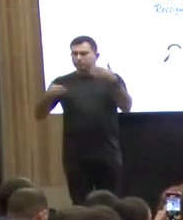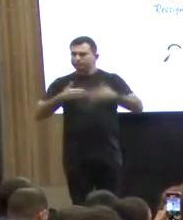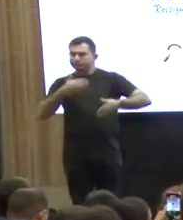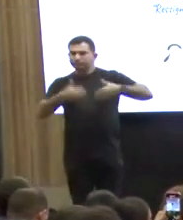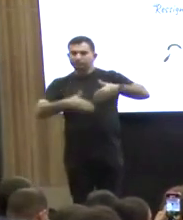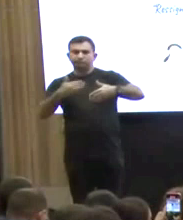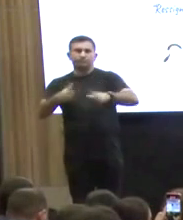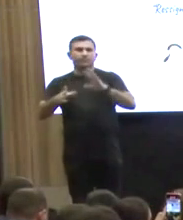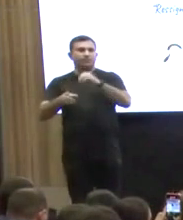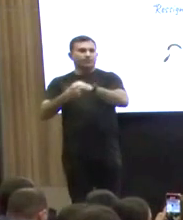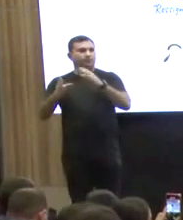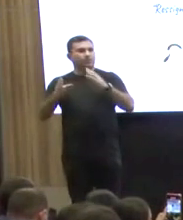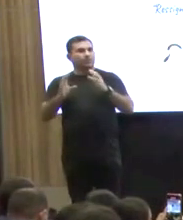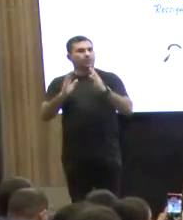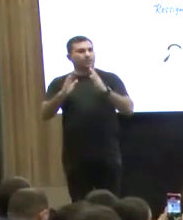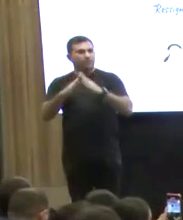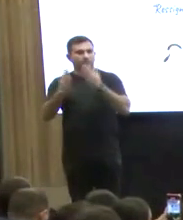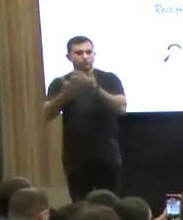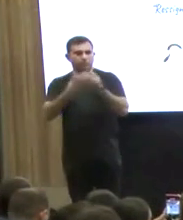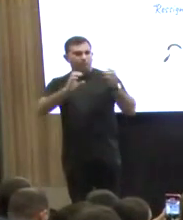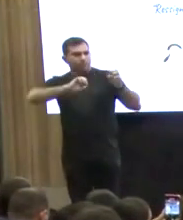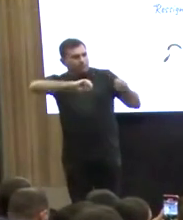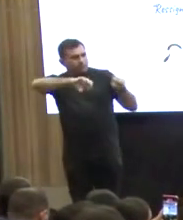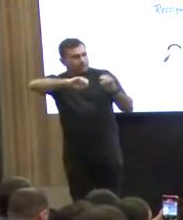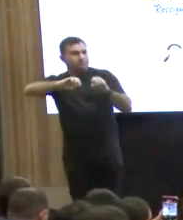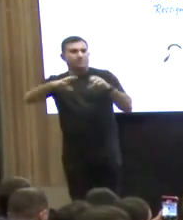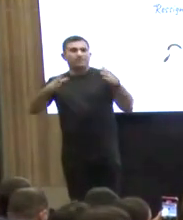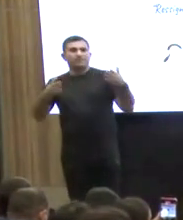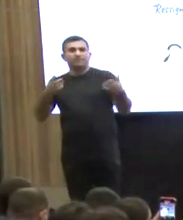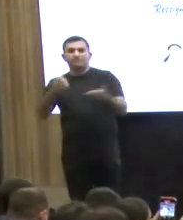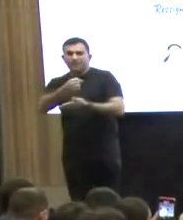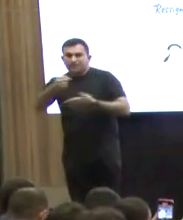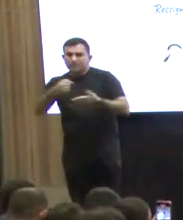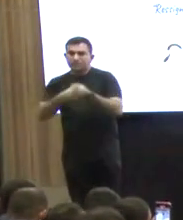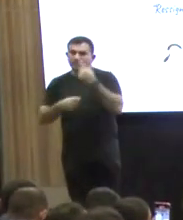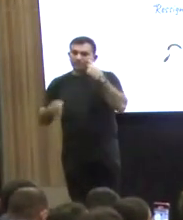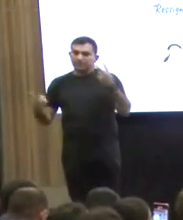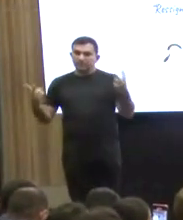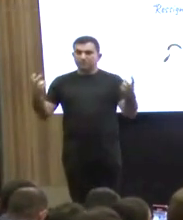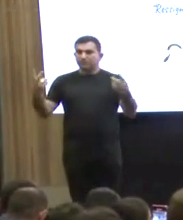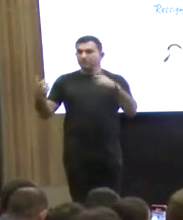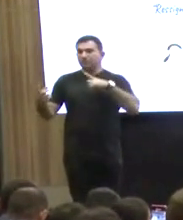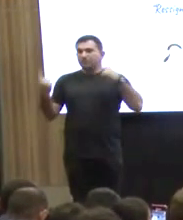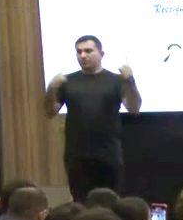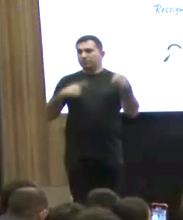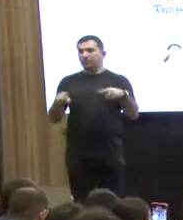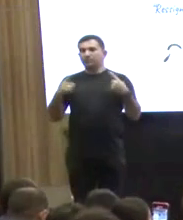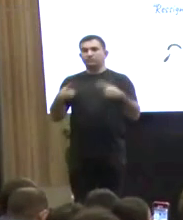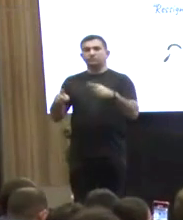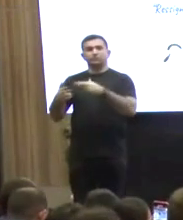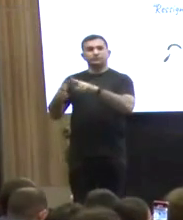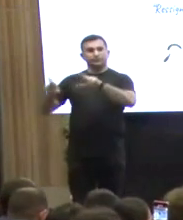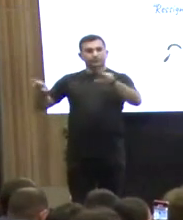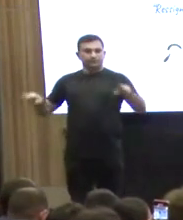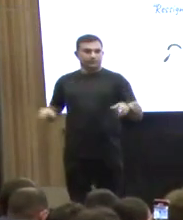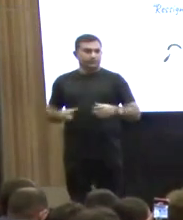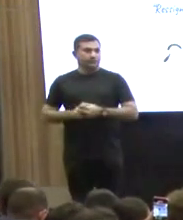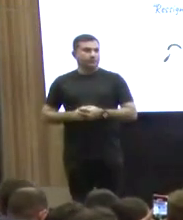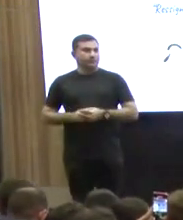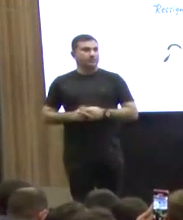ela deveria, por excelência, ser o espaço da vida e não o espaço da morte. E isso é muito complicado, principalmente nos